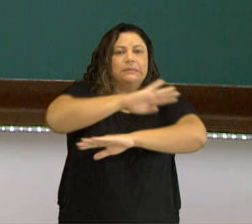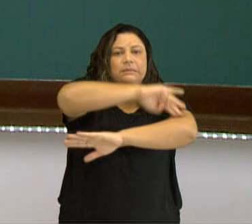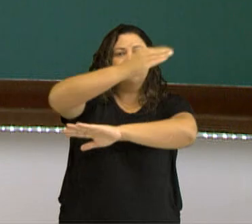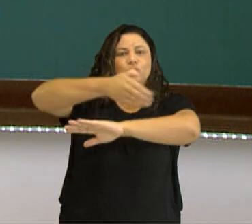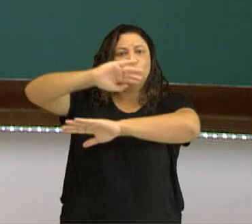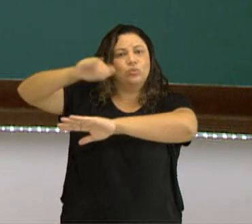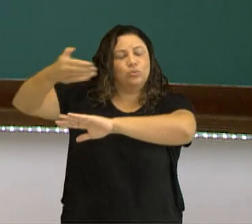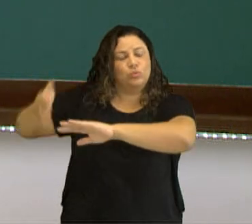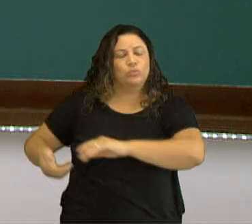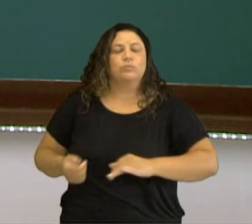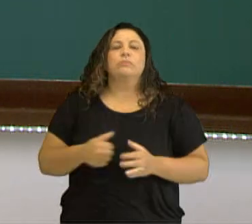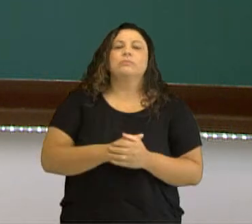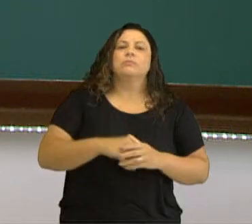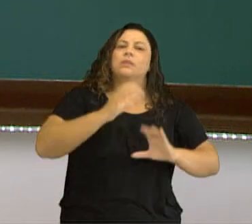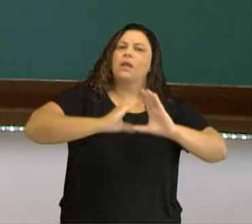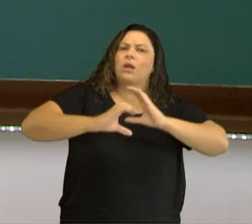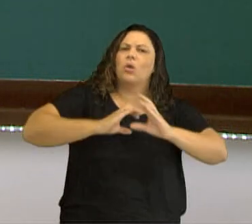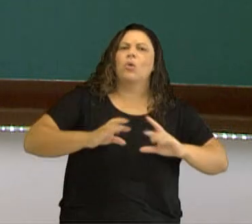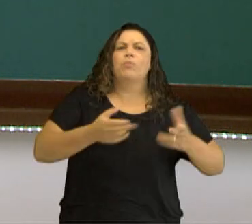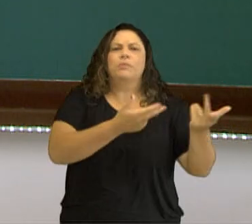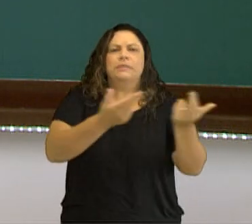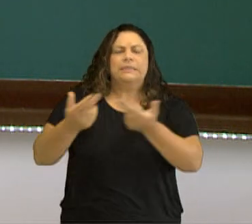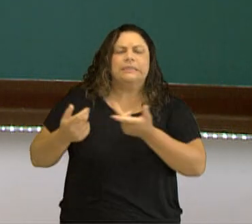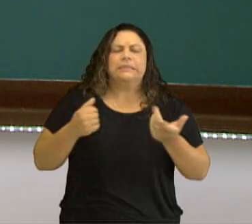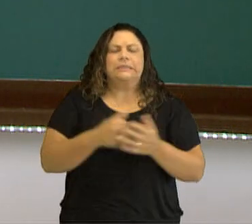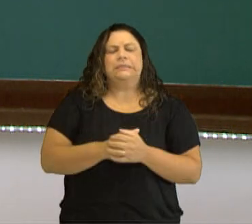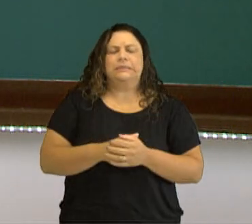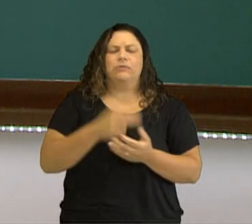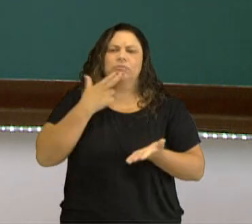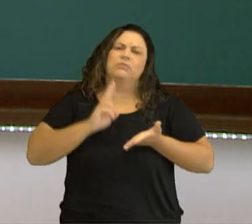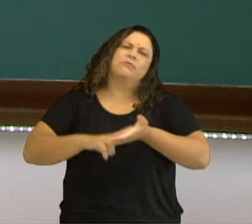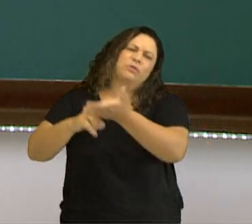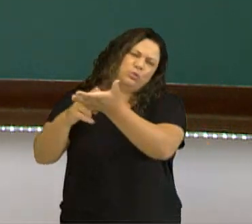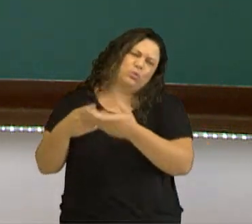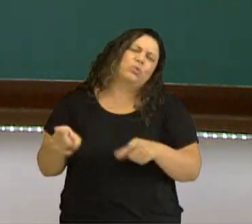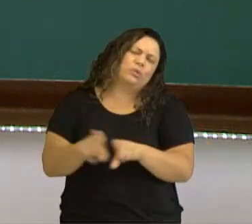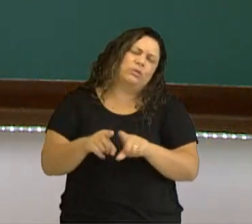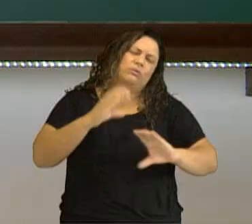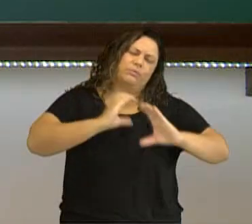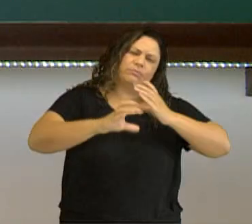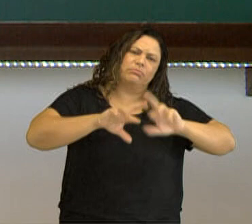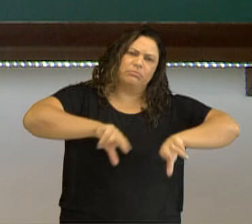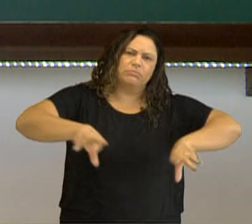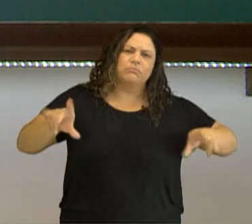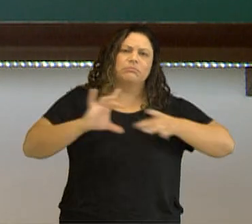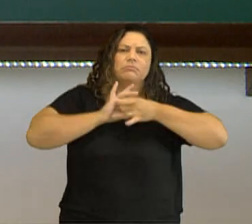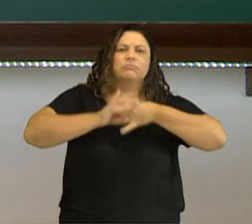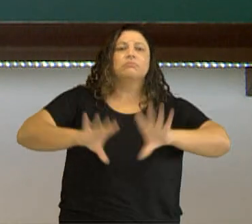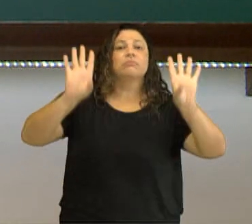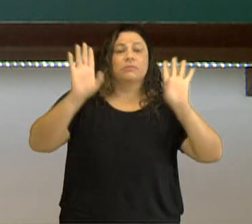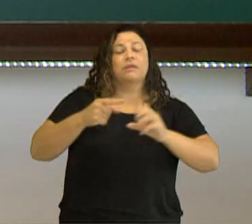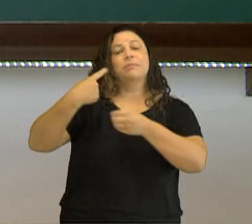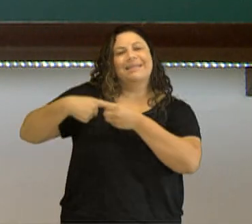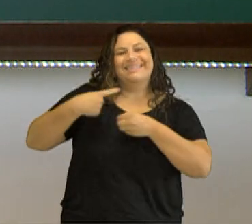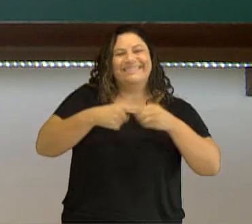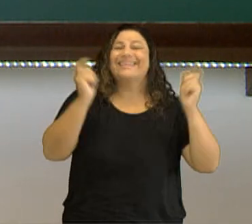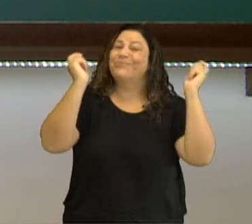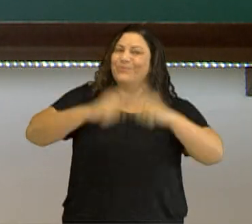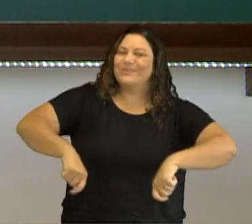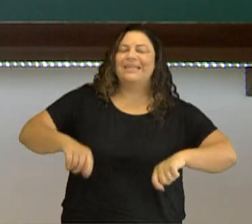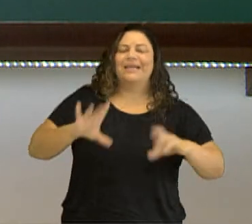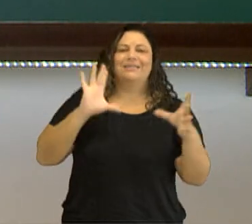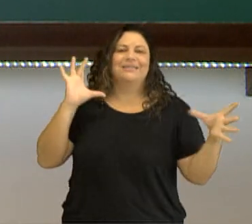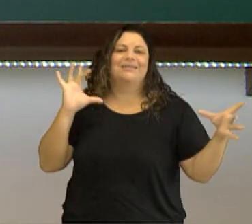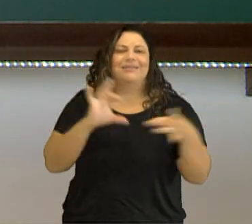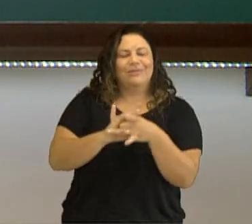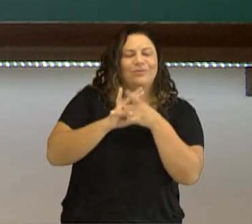aí para a criação da comunicação, serviço de correio, e para que essas cidades pudessem, então, ter uma